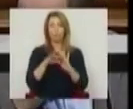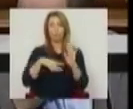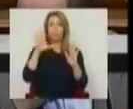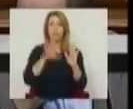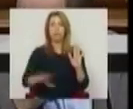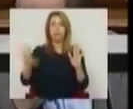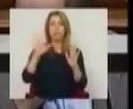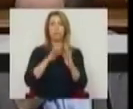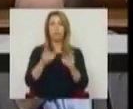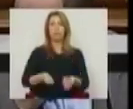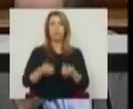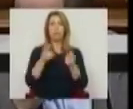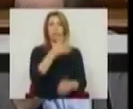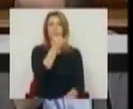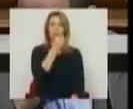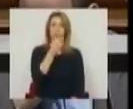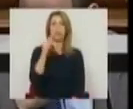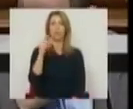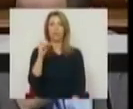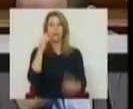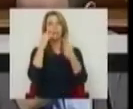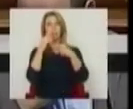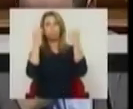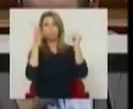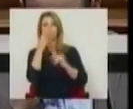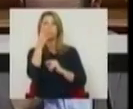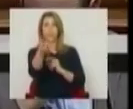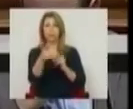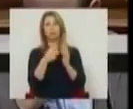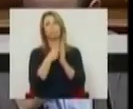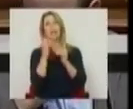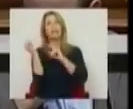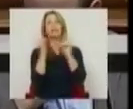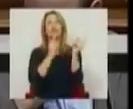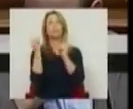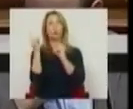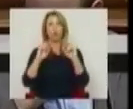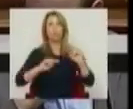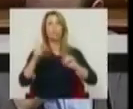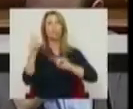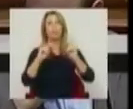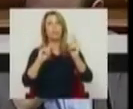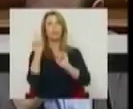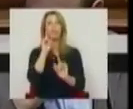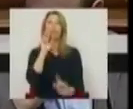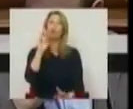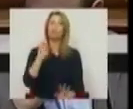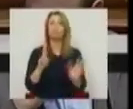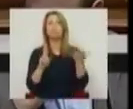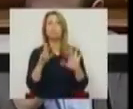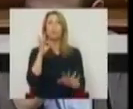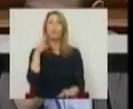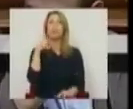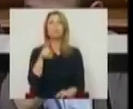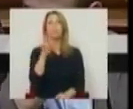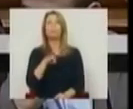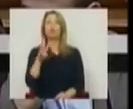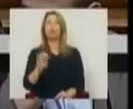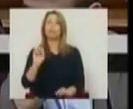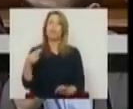Nacional de Investimentos 2030, anuncia para o pacote Transportes e Mobilidade uma verba a rondar os 4 mil milhões de